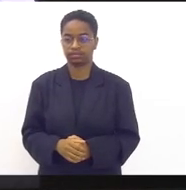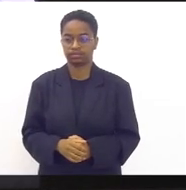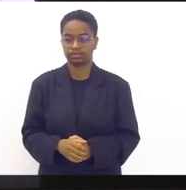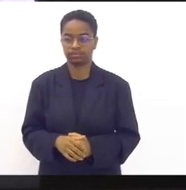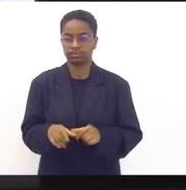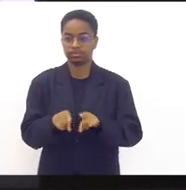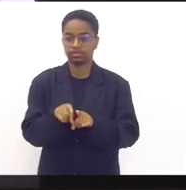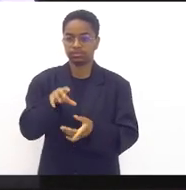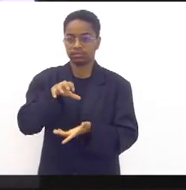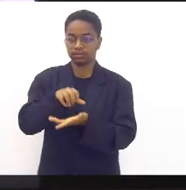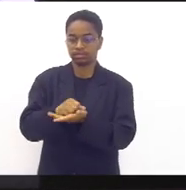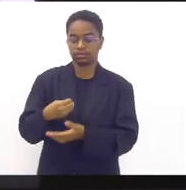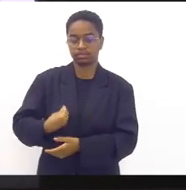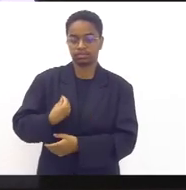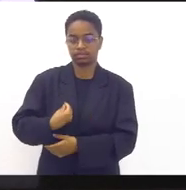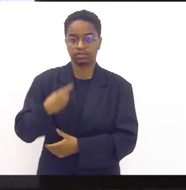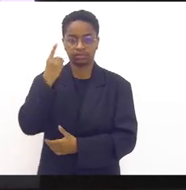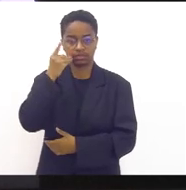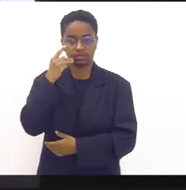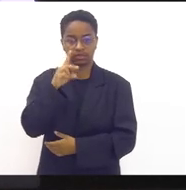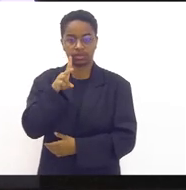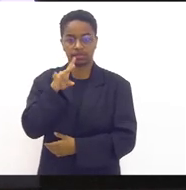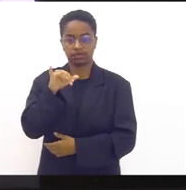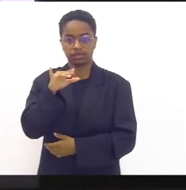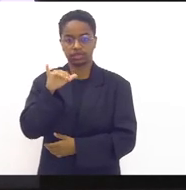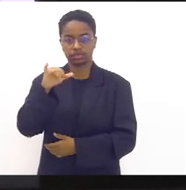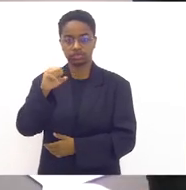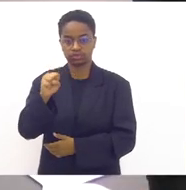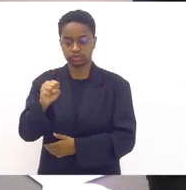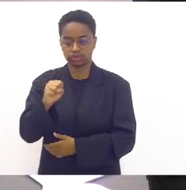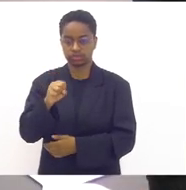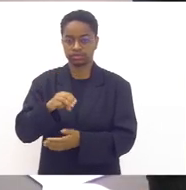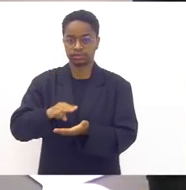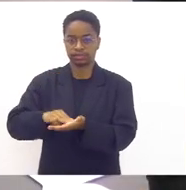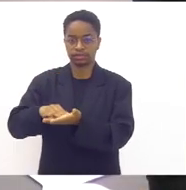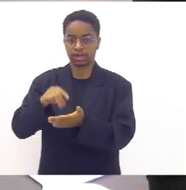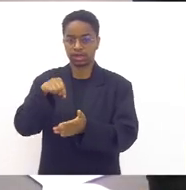Registrar a presença do deputado Vinícius Cozzolino, membro efetivo dessa comissão.